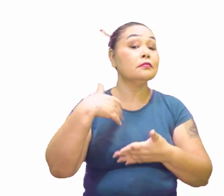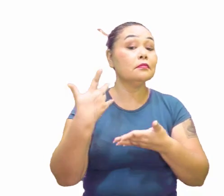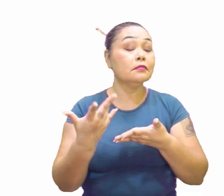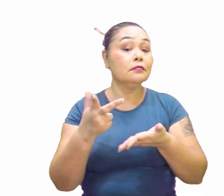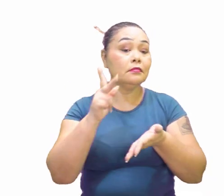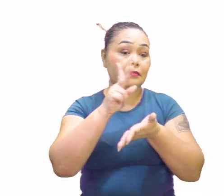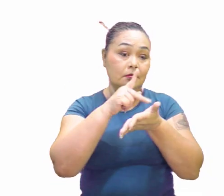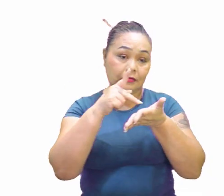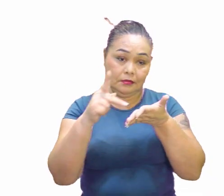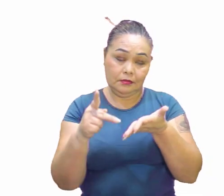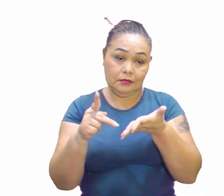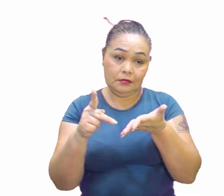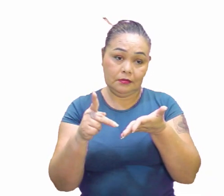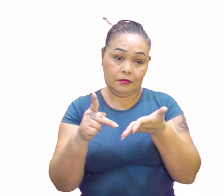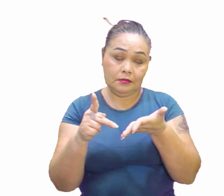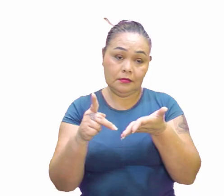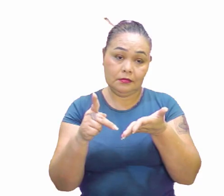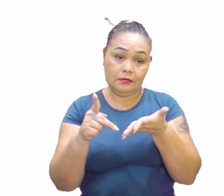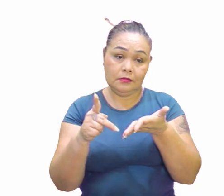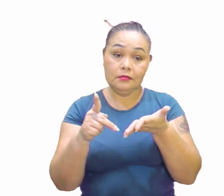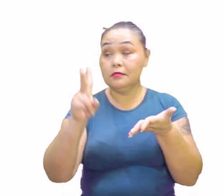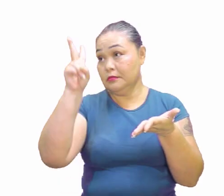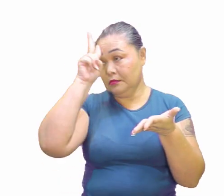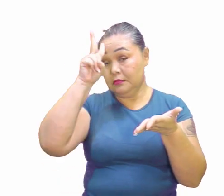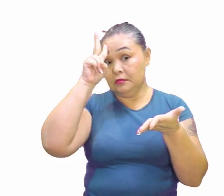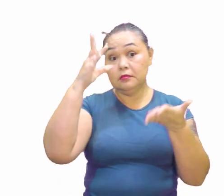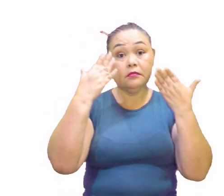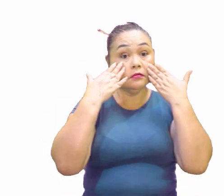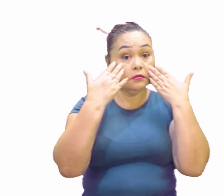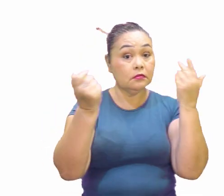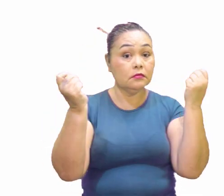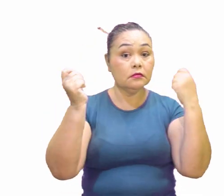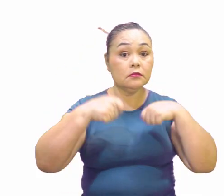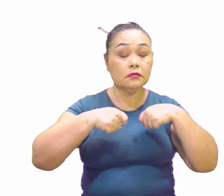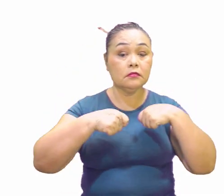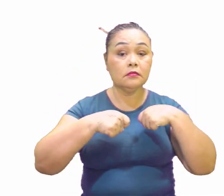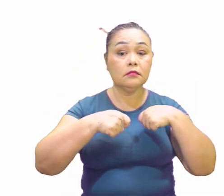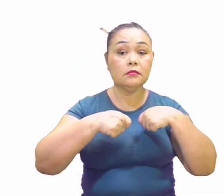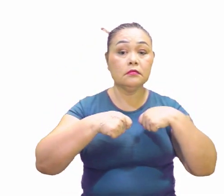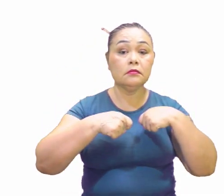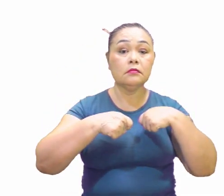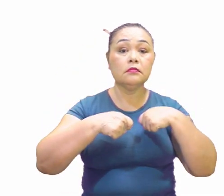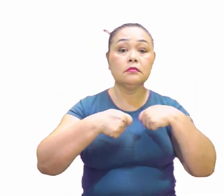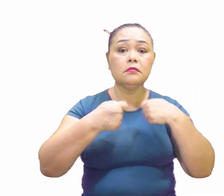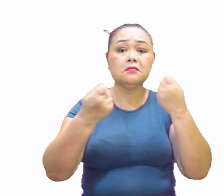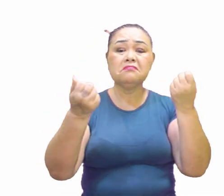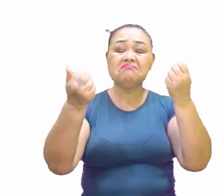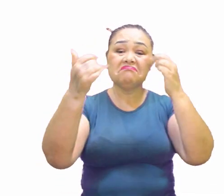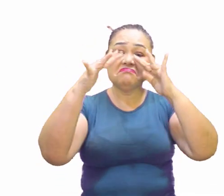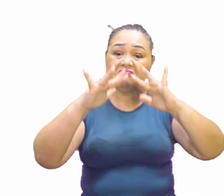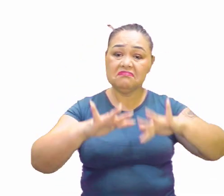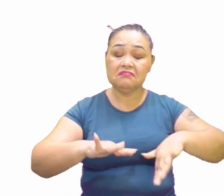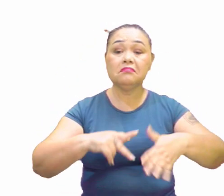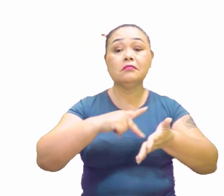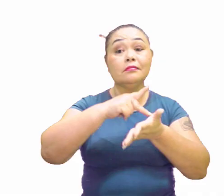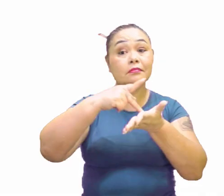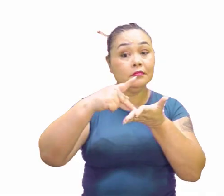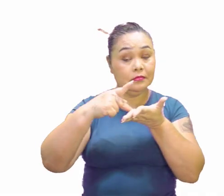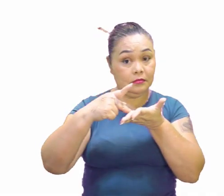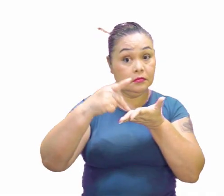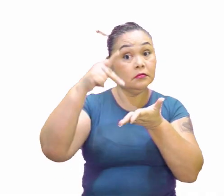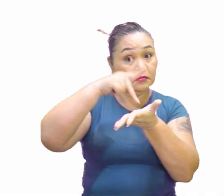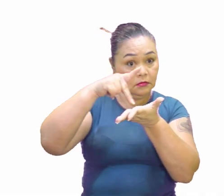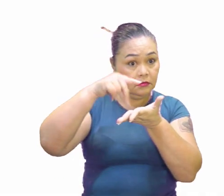Agora, usando a poesia, né? A história provou a capacidade demolidora